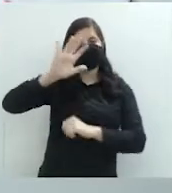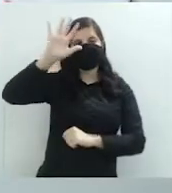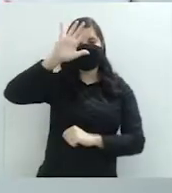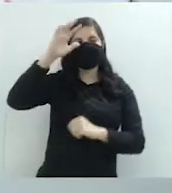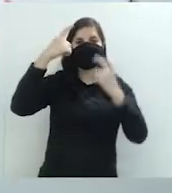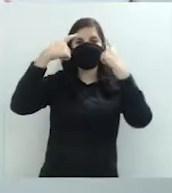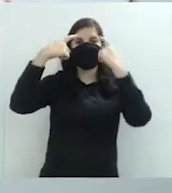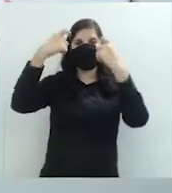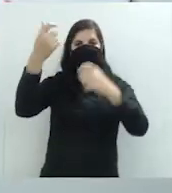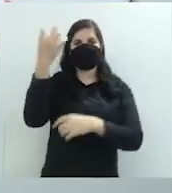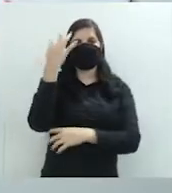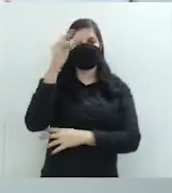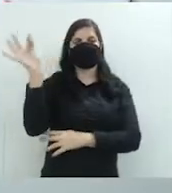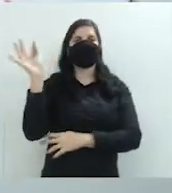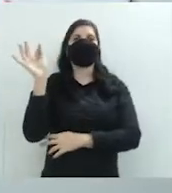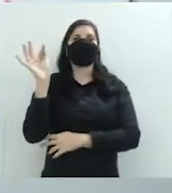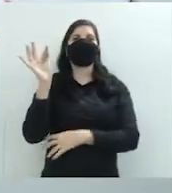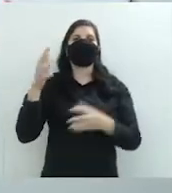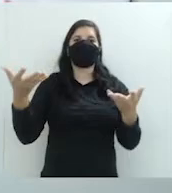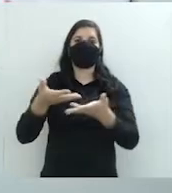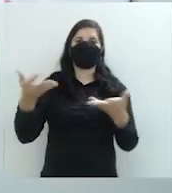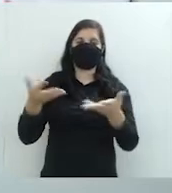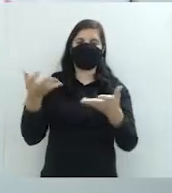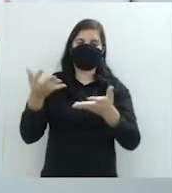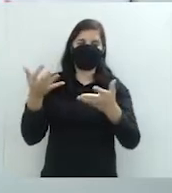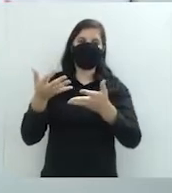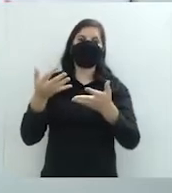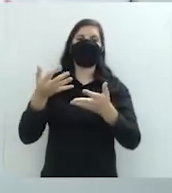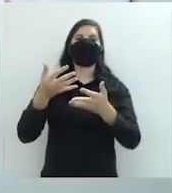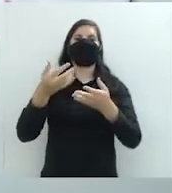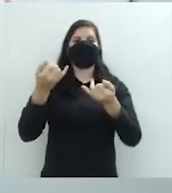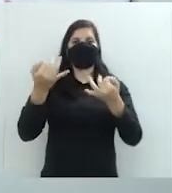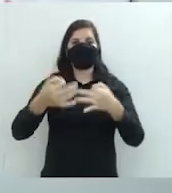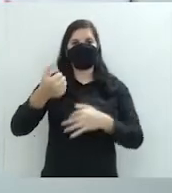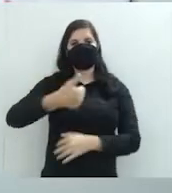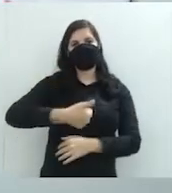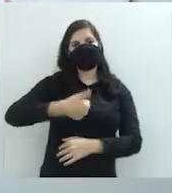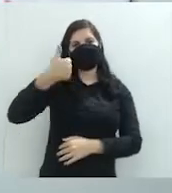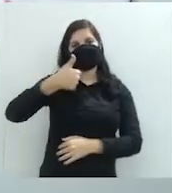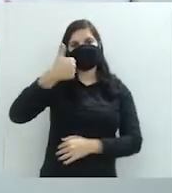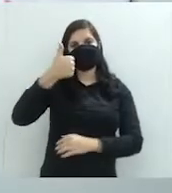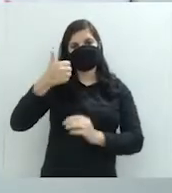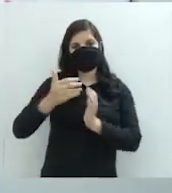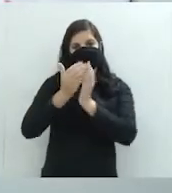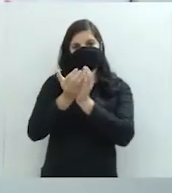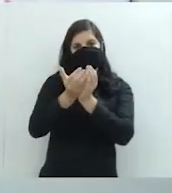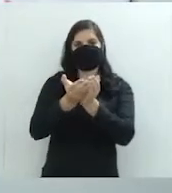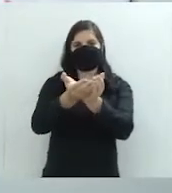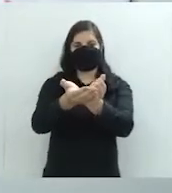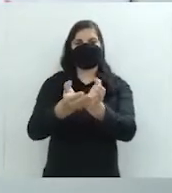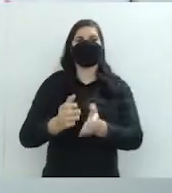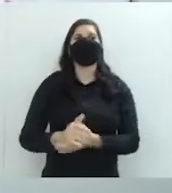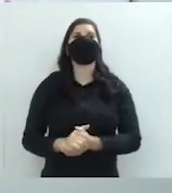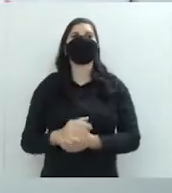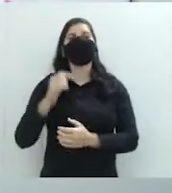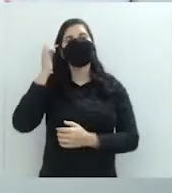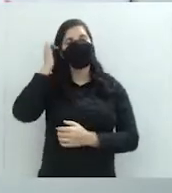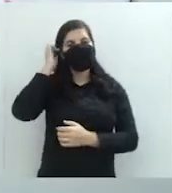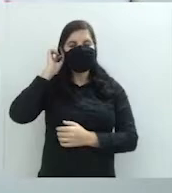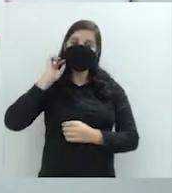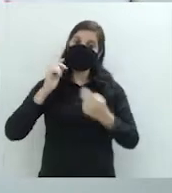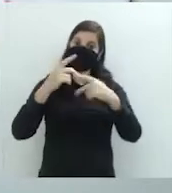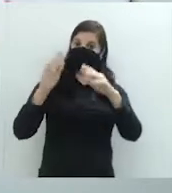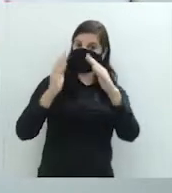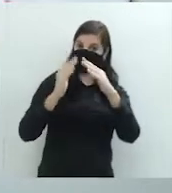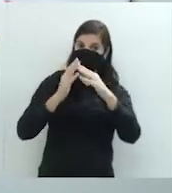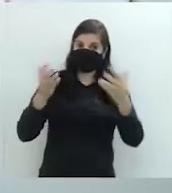Revolução Francesa. Mas hoje a gente vai falar das primeiras grandes navegações. Então você que está em casa